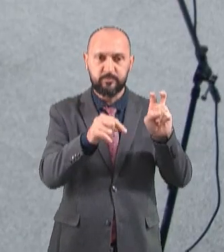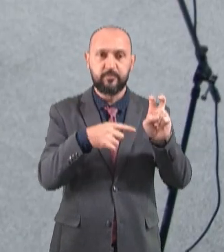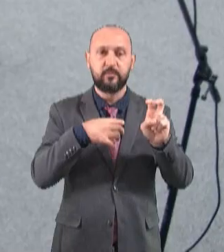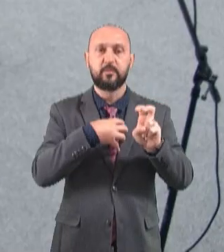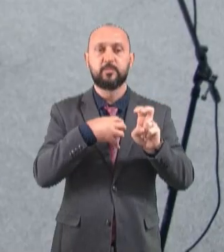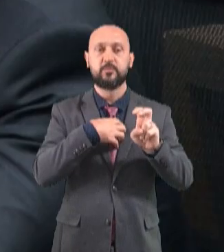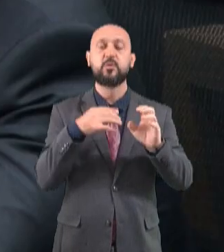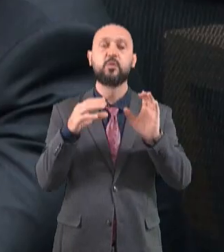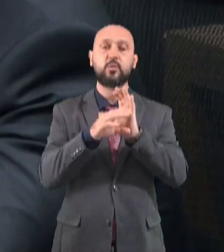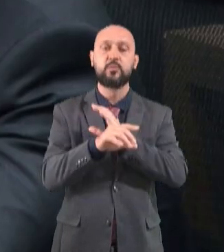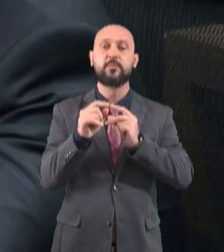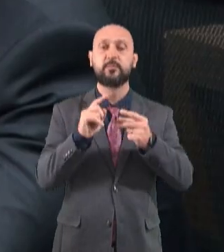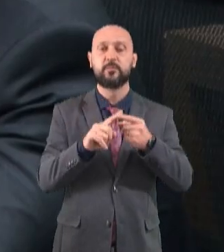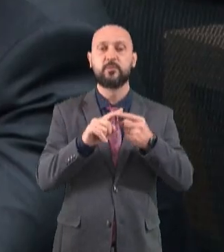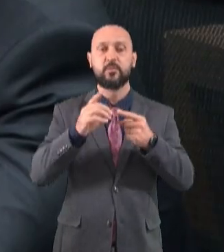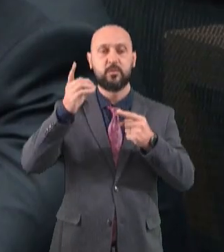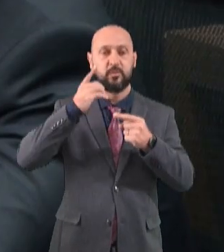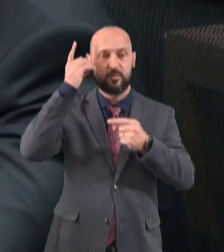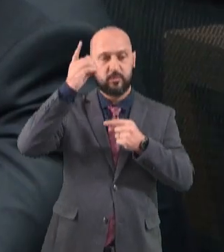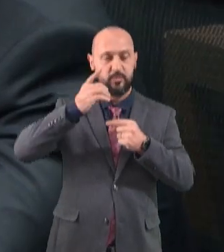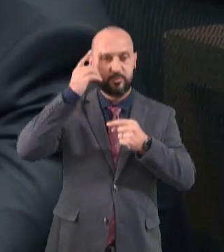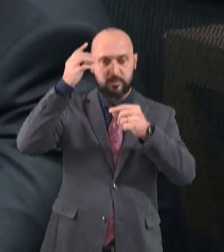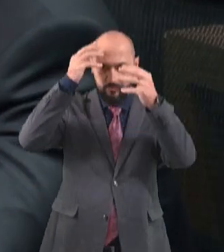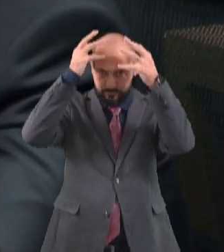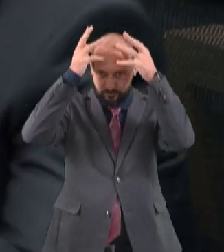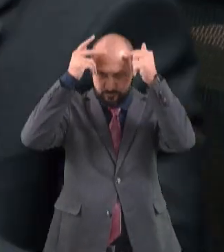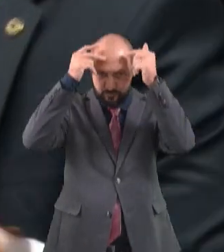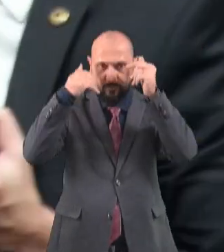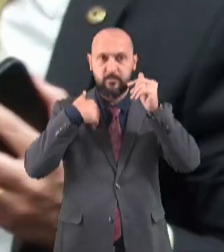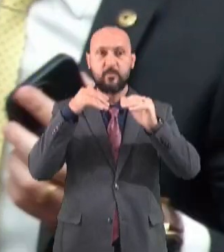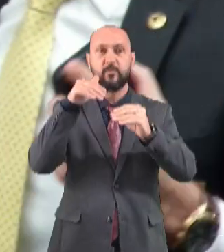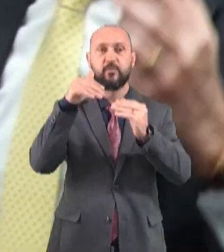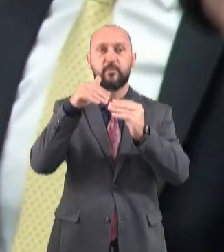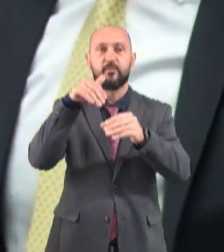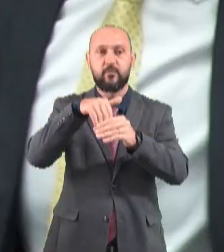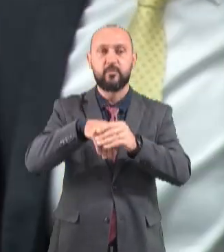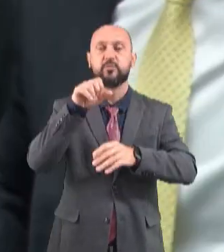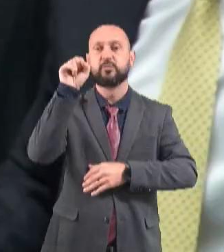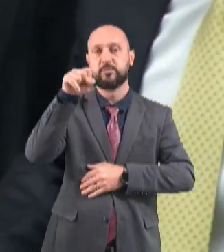sinto contemplado com a fala do deputado Paulo Duarte. Voto sim.